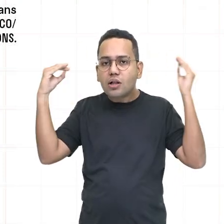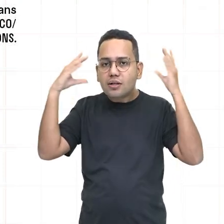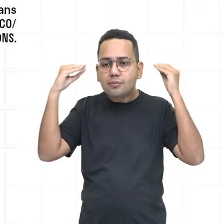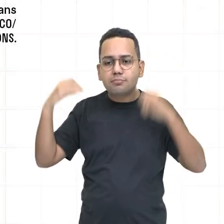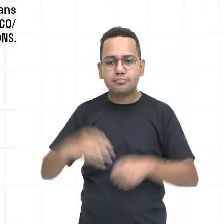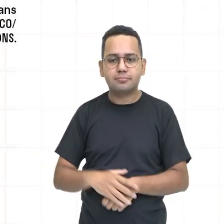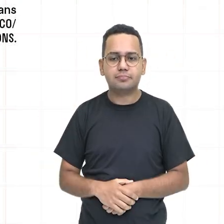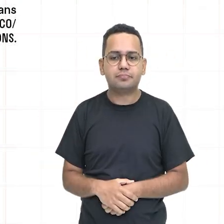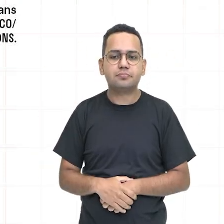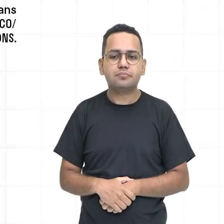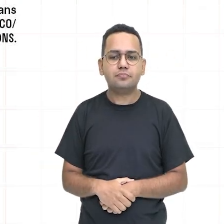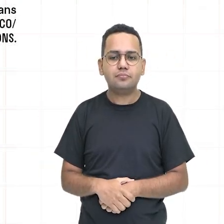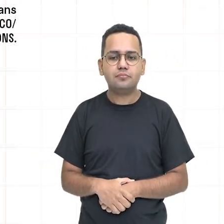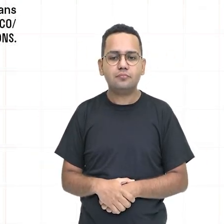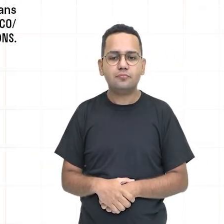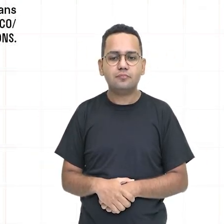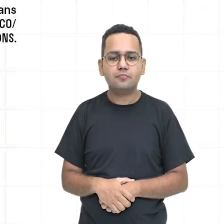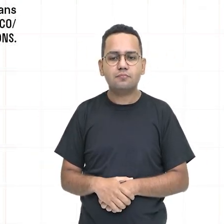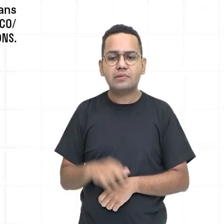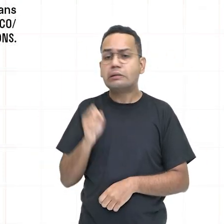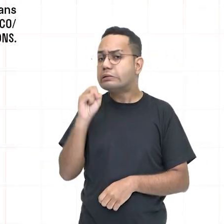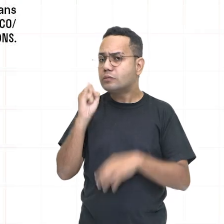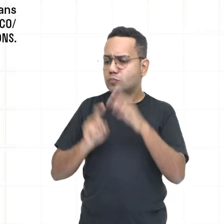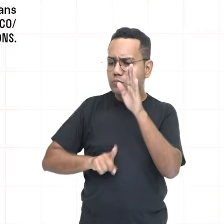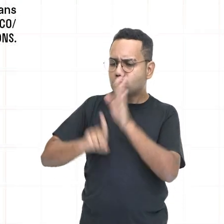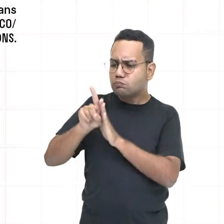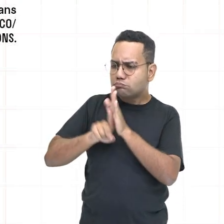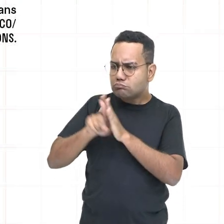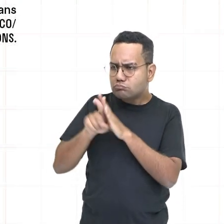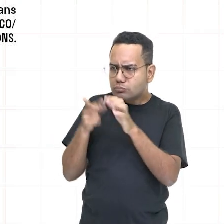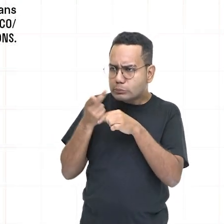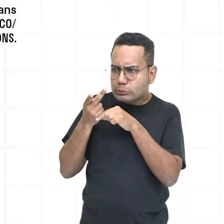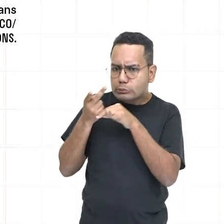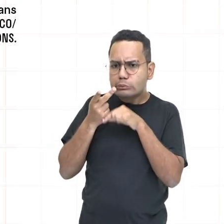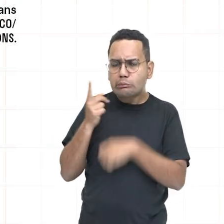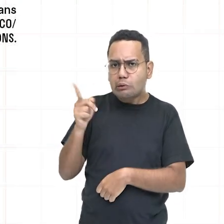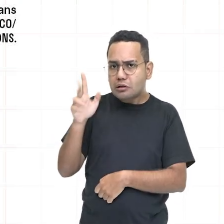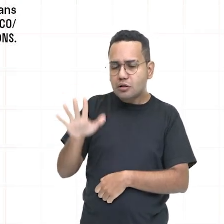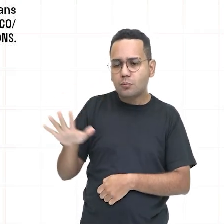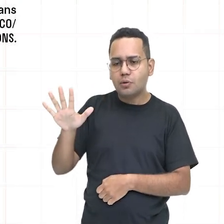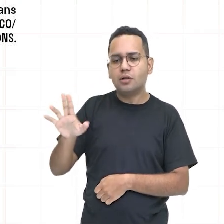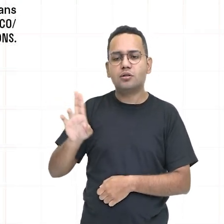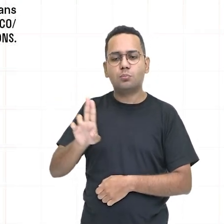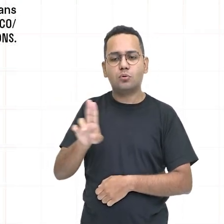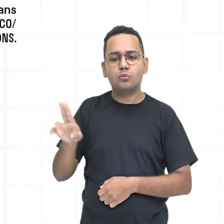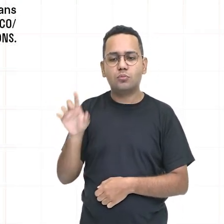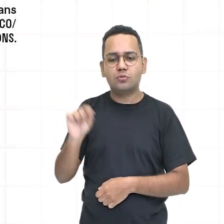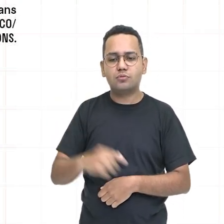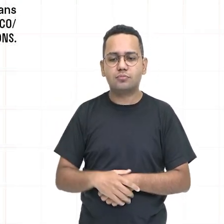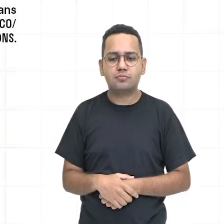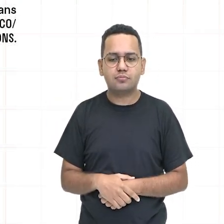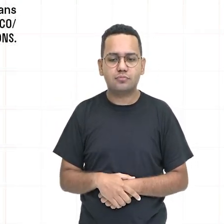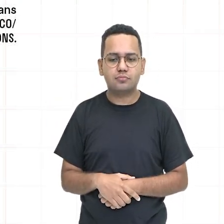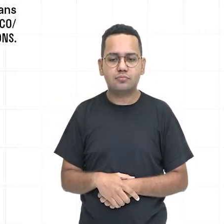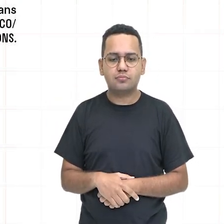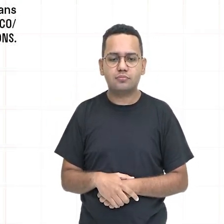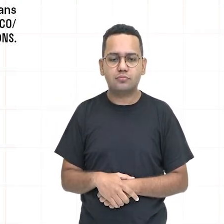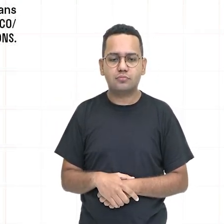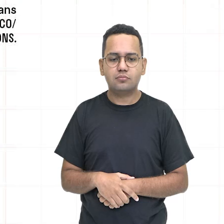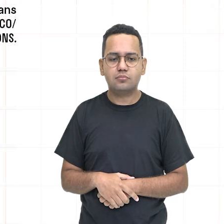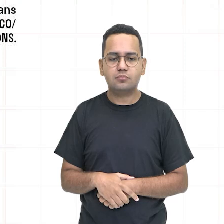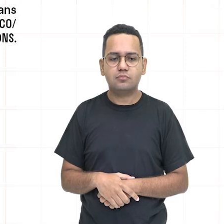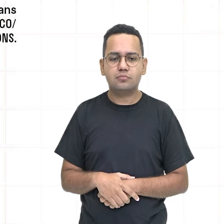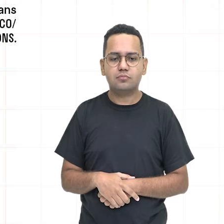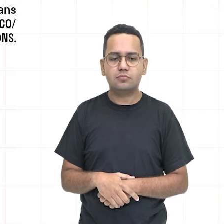gravura, se você for procurar ela na internet, você vai ver que alguns chamam ela de Vista da